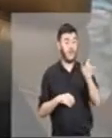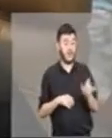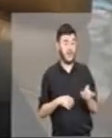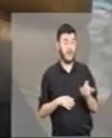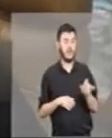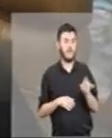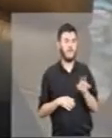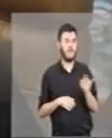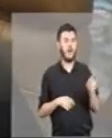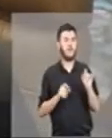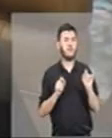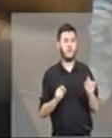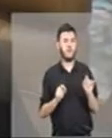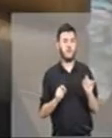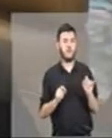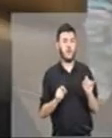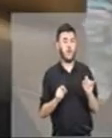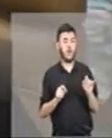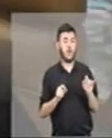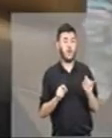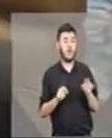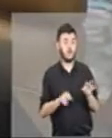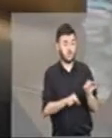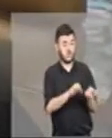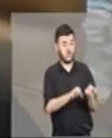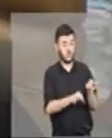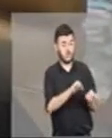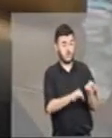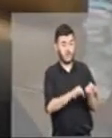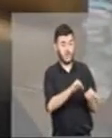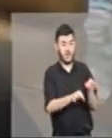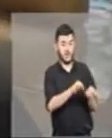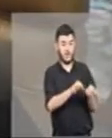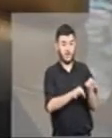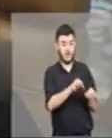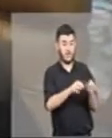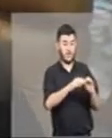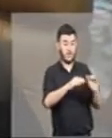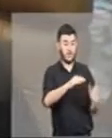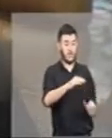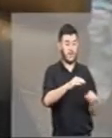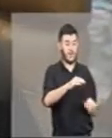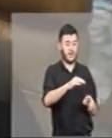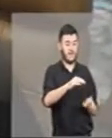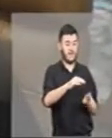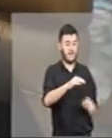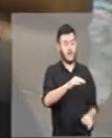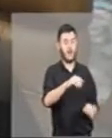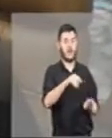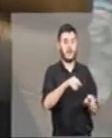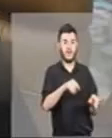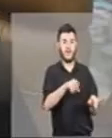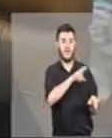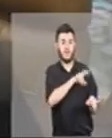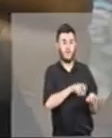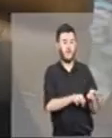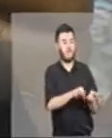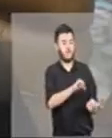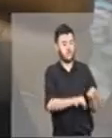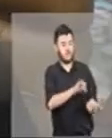de ordem, à competência... Ministro Celso de Mello faz uma observação. Então, indaga-se. Neste caso,